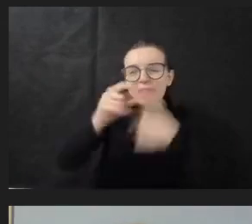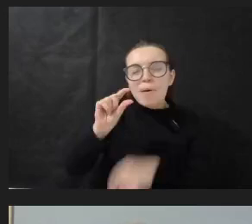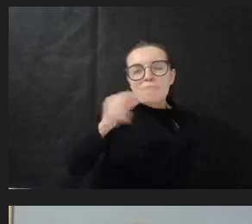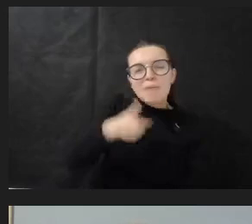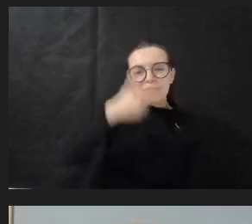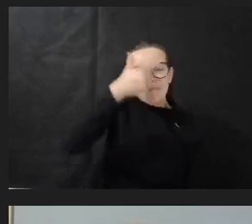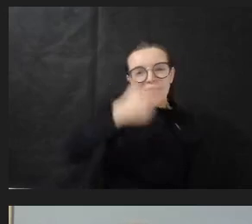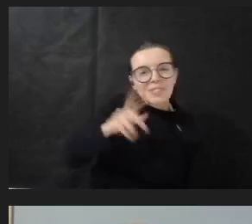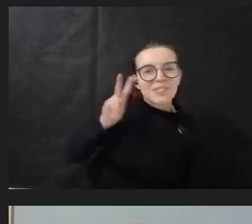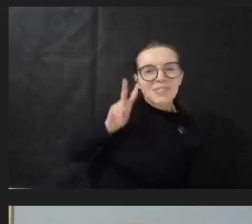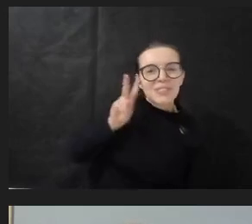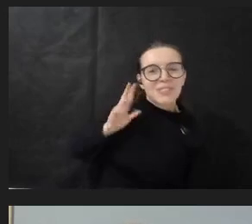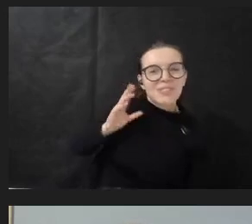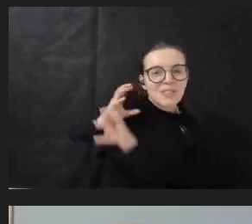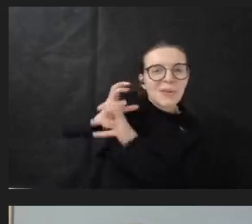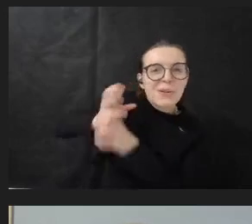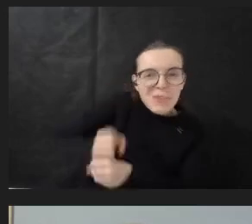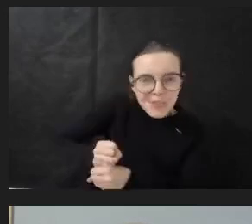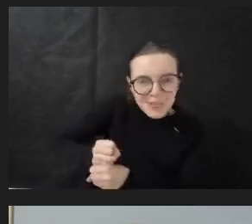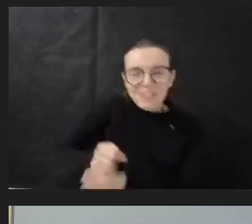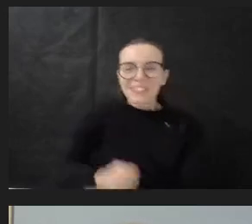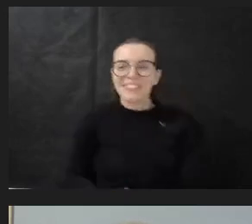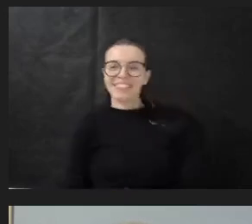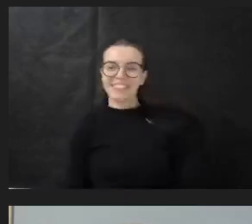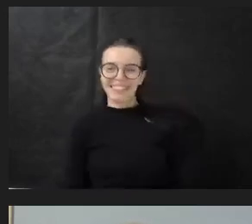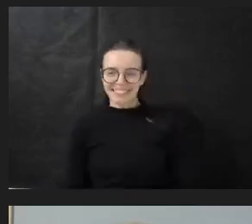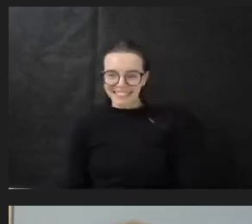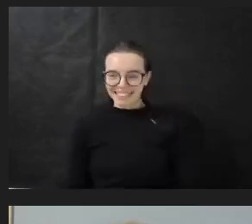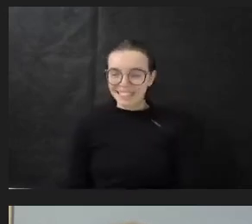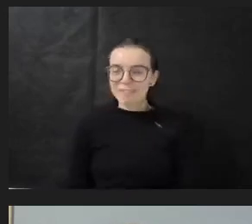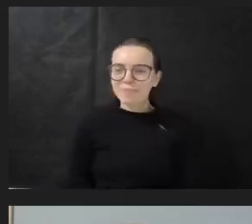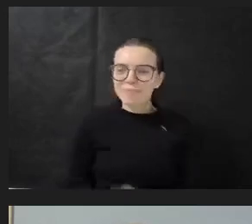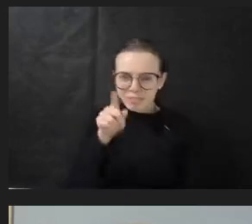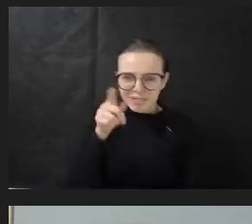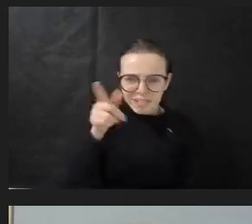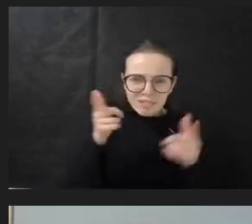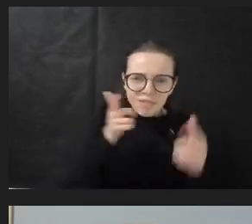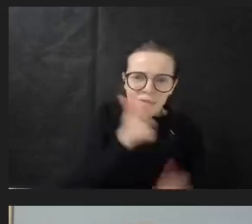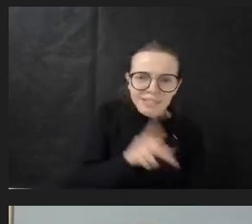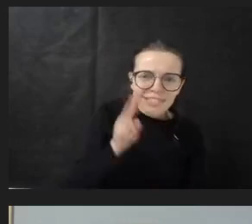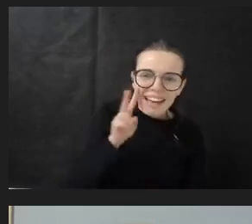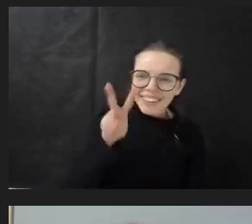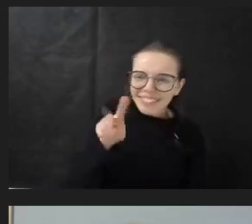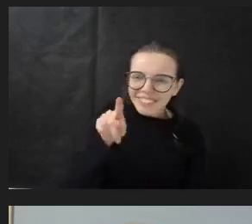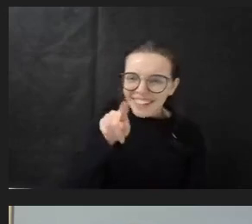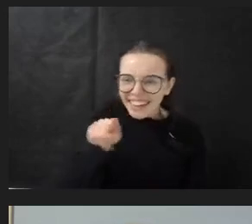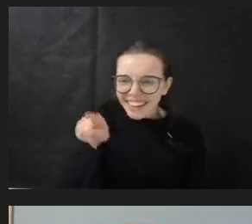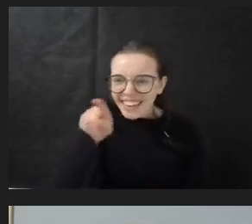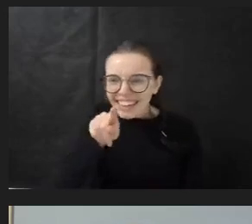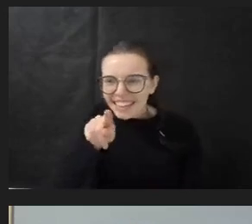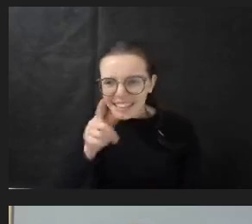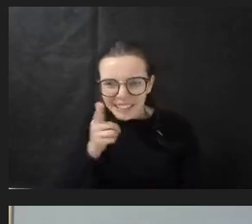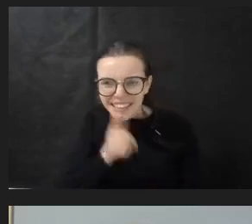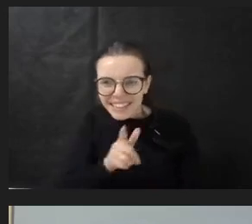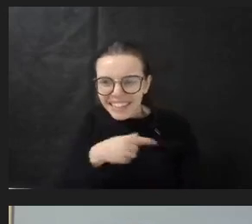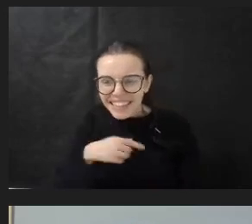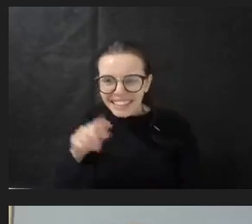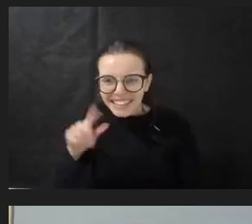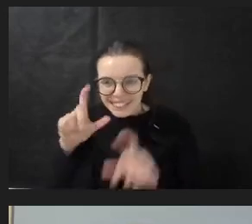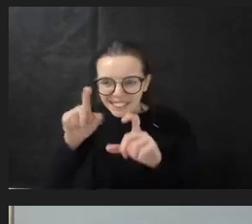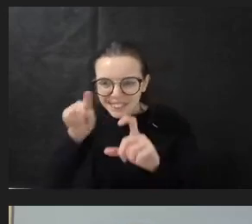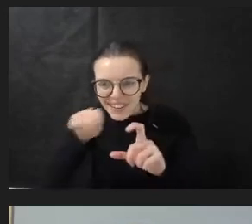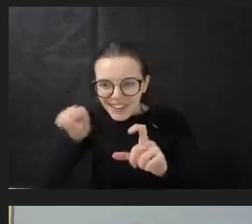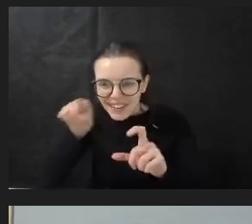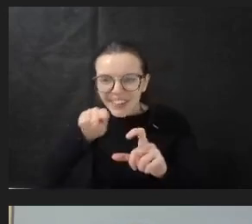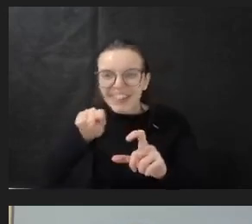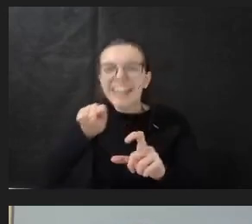né? Aqui nesse primeiro espaço, vocês conseguem ver eu girando aqui? Acho que sim, né? Sou eu na